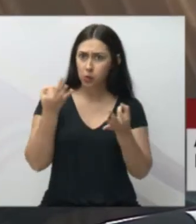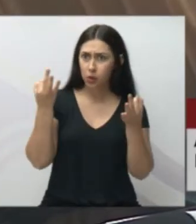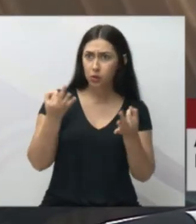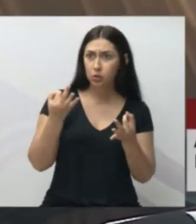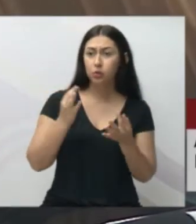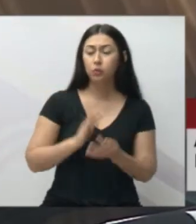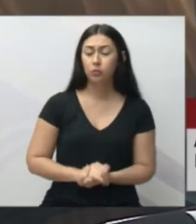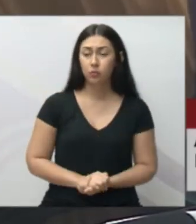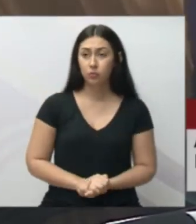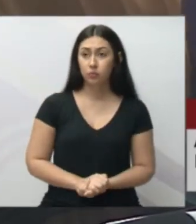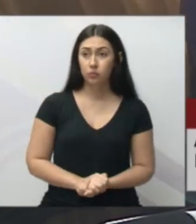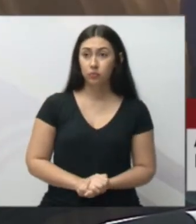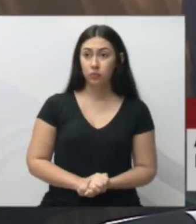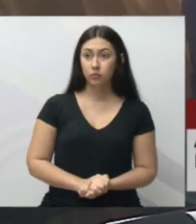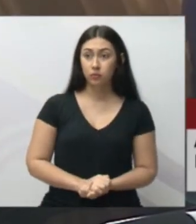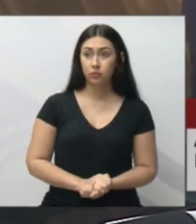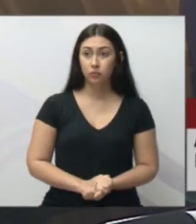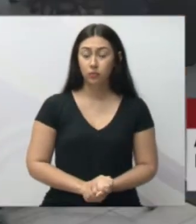2020.